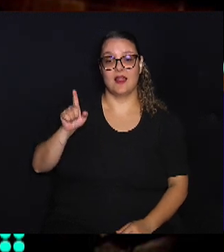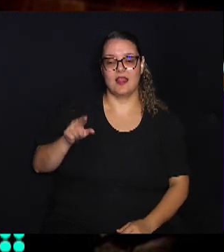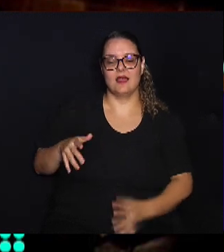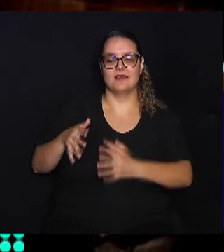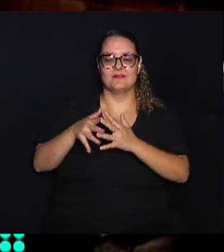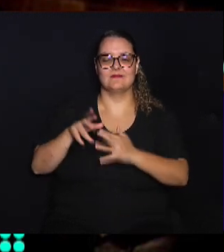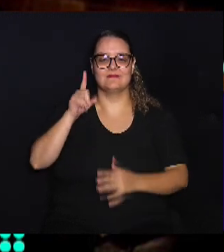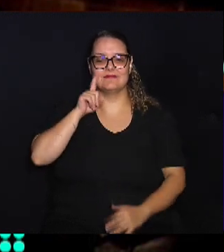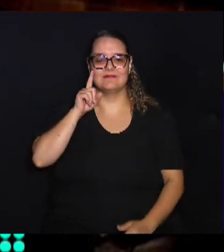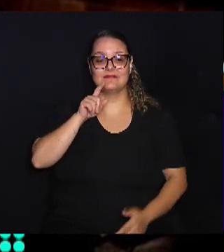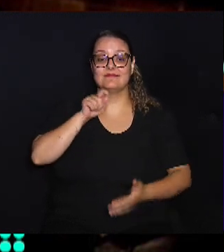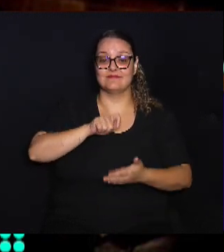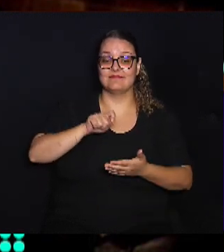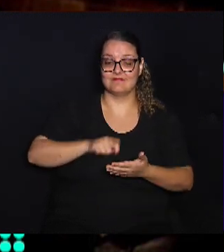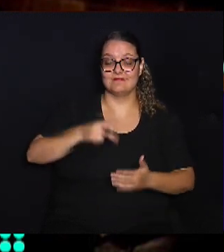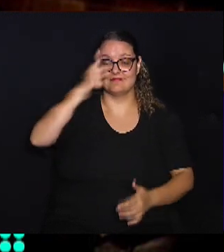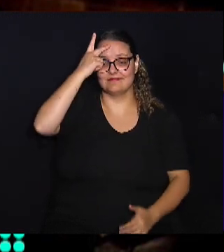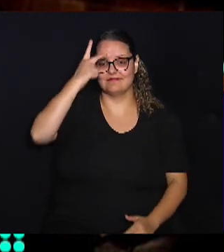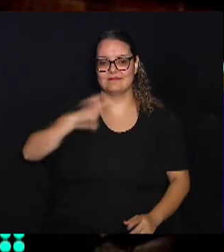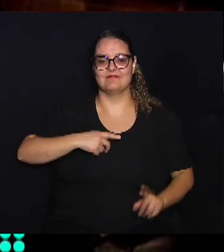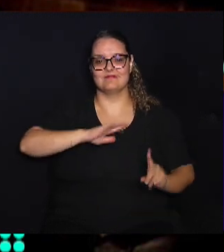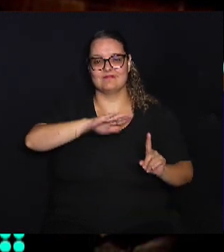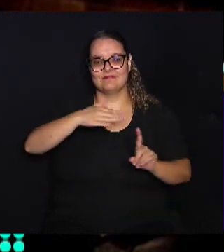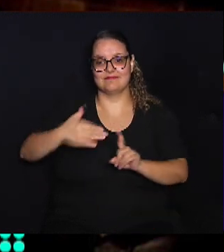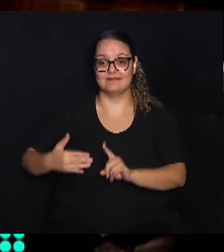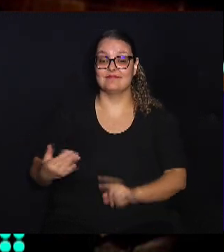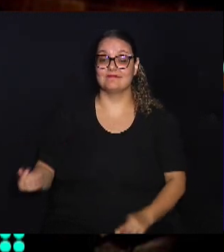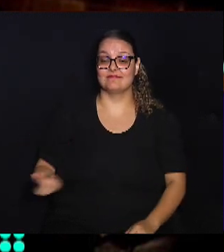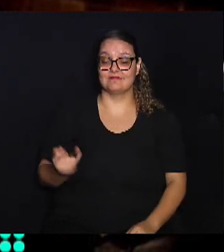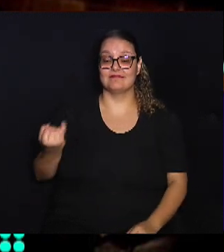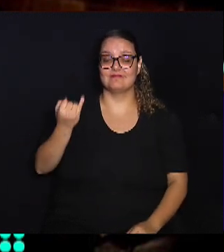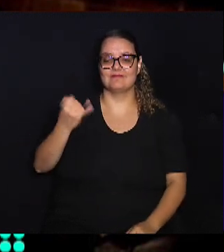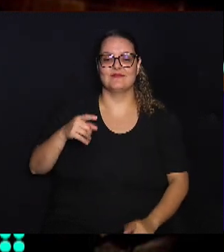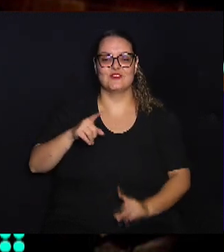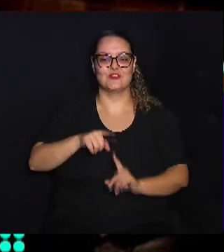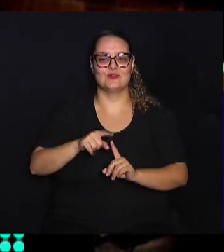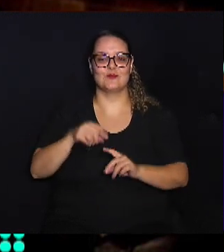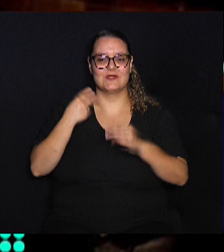repertório autoral, homenageando os grandes mestres do estilo.